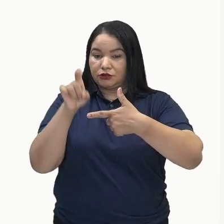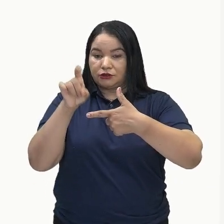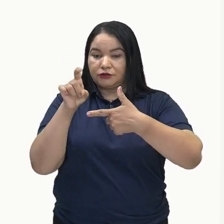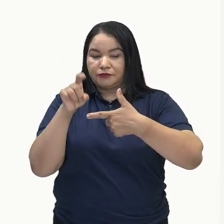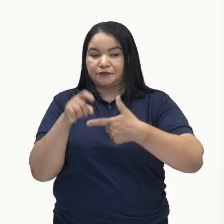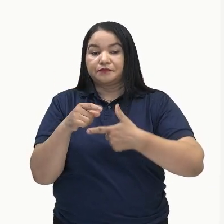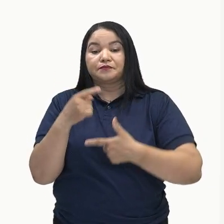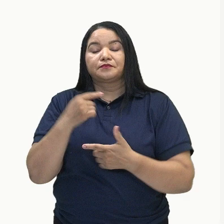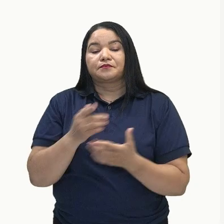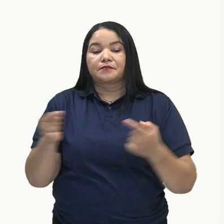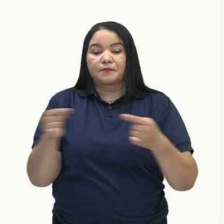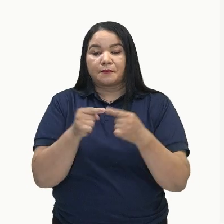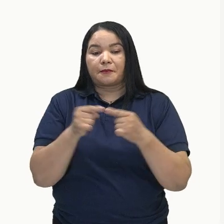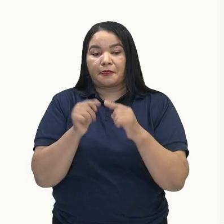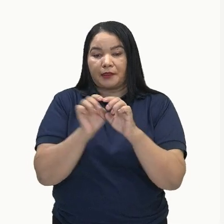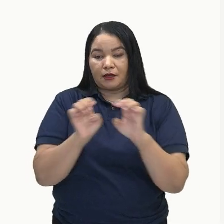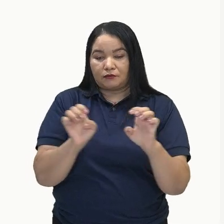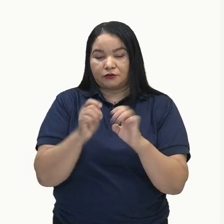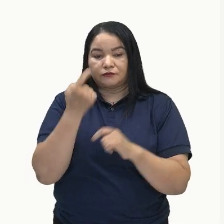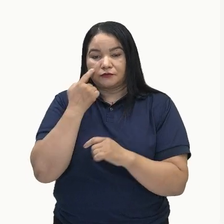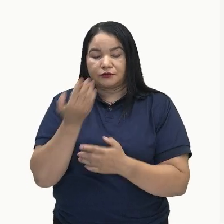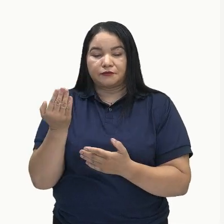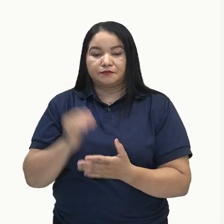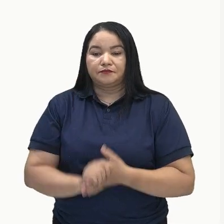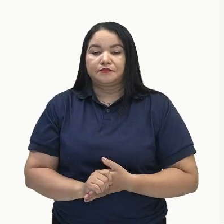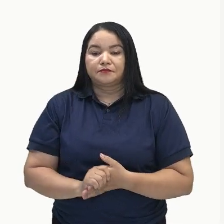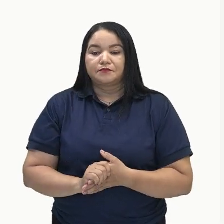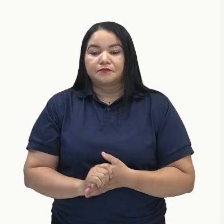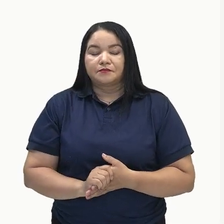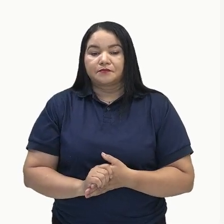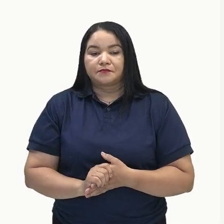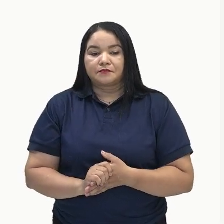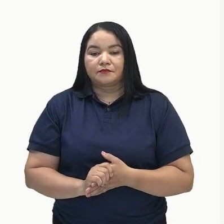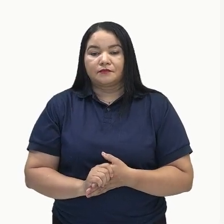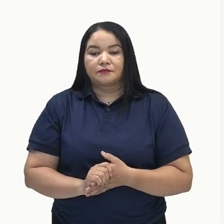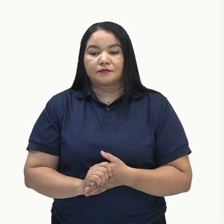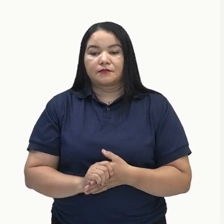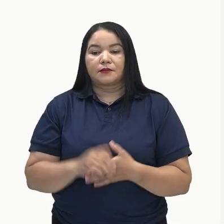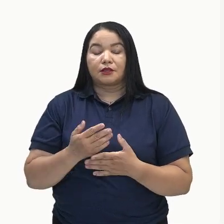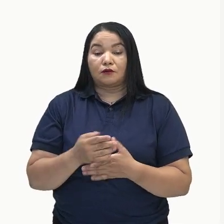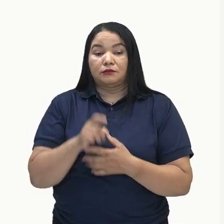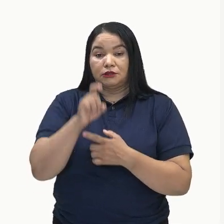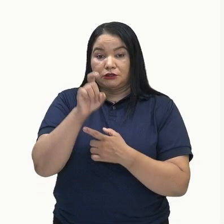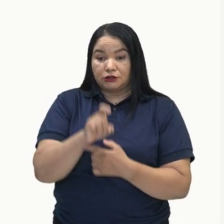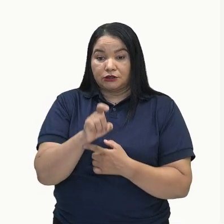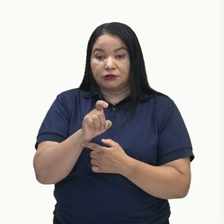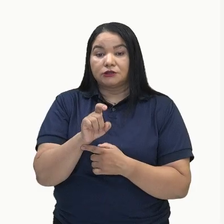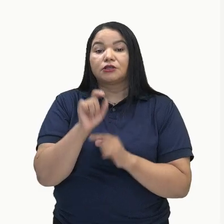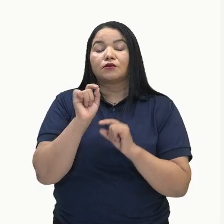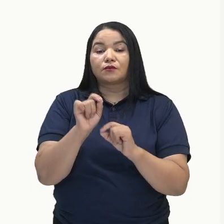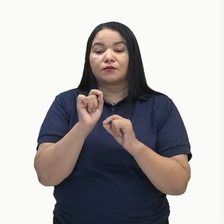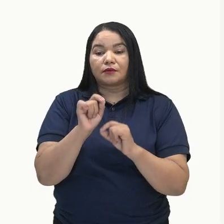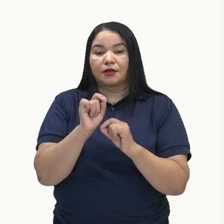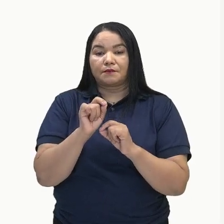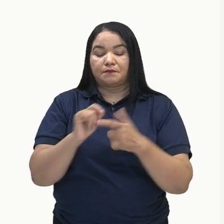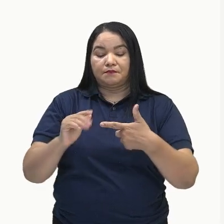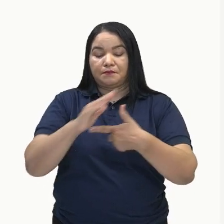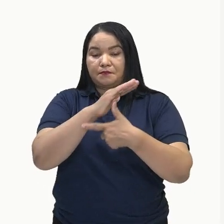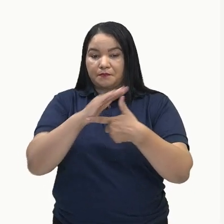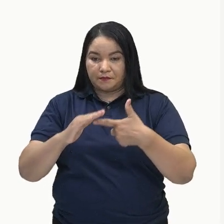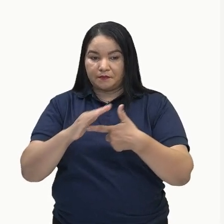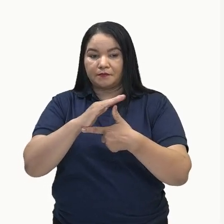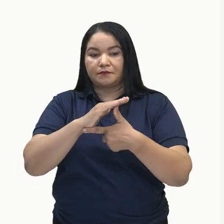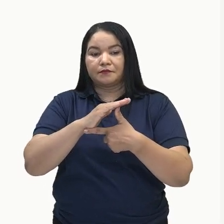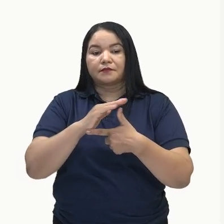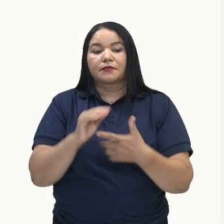Usando o Teorema de Pitágoras, pessoal, a hipotenusa elevada ao quadrado, ó. Esse x aqui, ó, ele é exatamente a hipotenusa, ó. Então, ó,